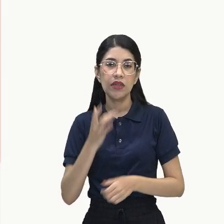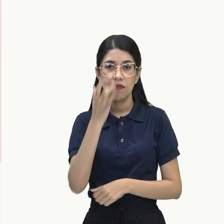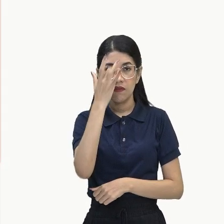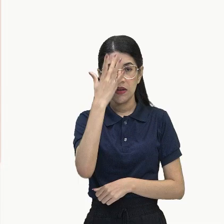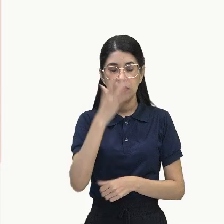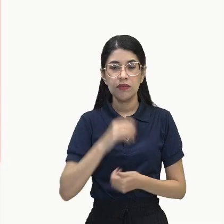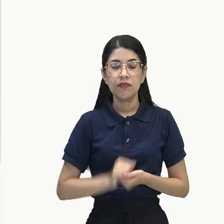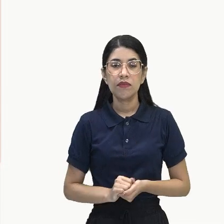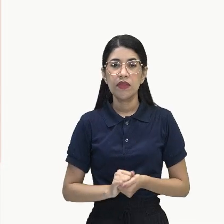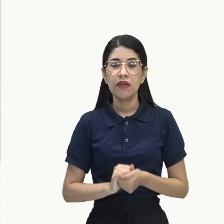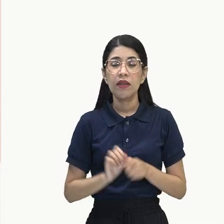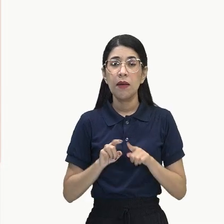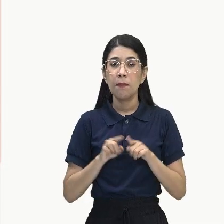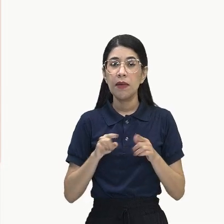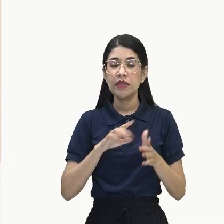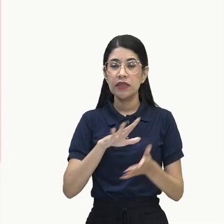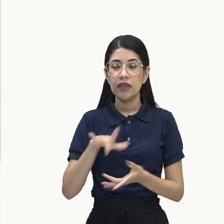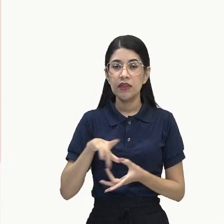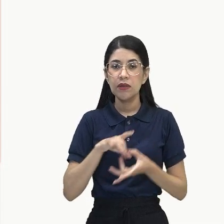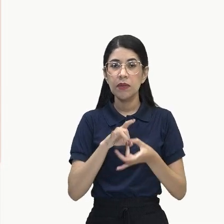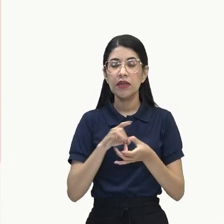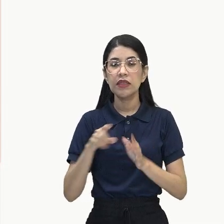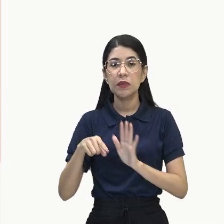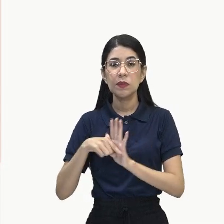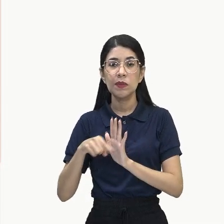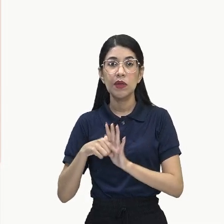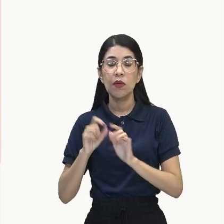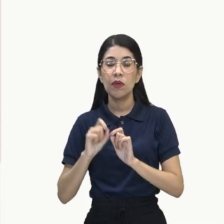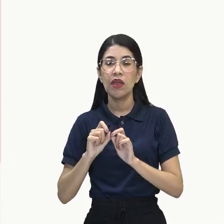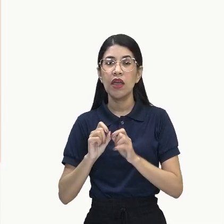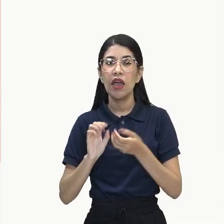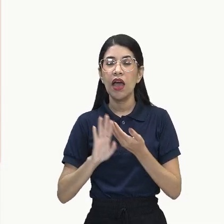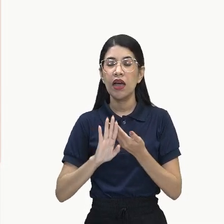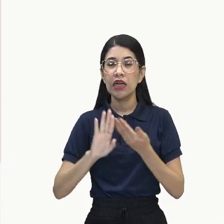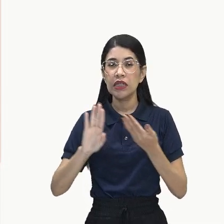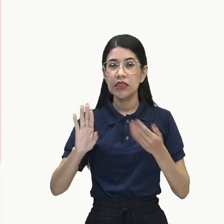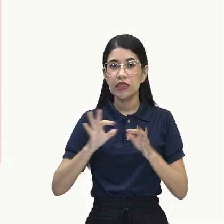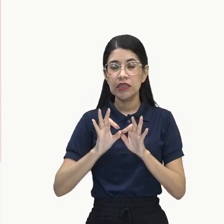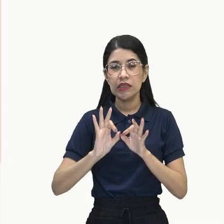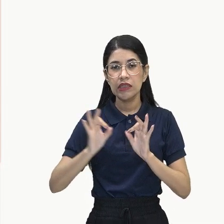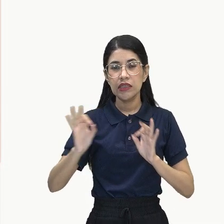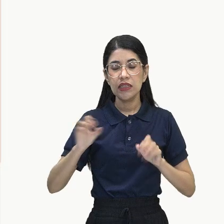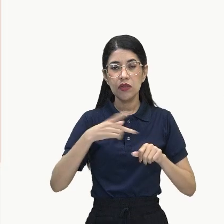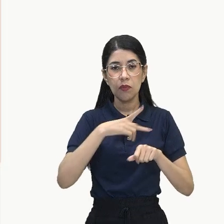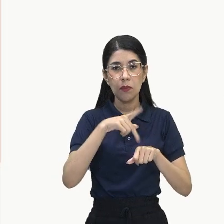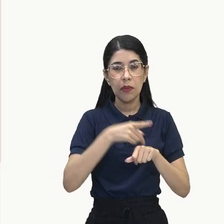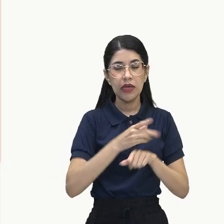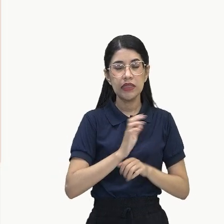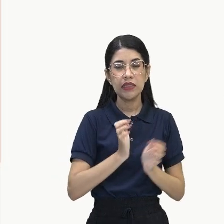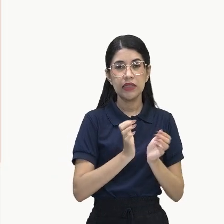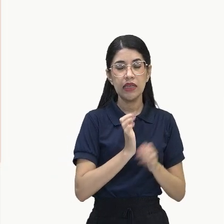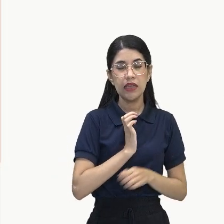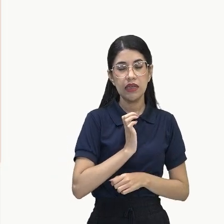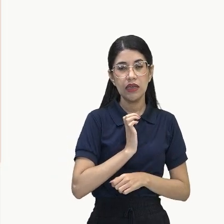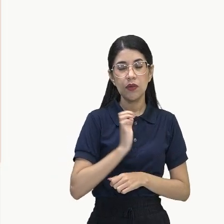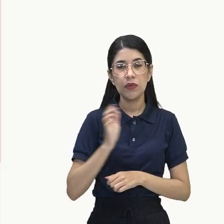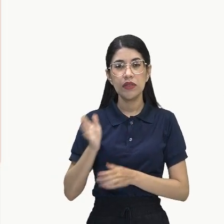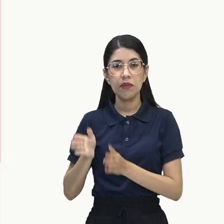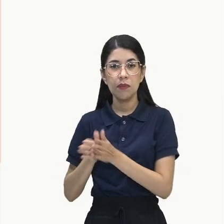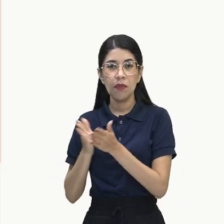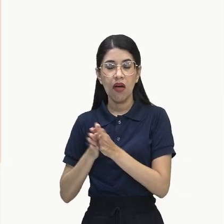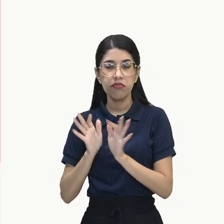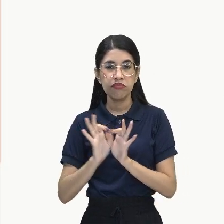a globalização, como desvantagem, aumenta a distância entre os países ricos e pobres, porque agrava